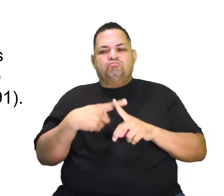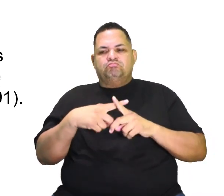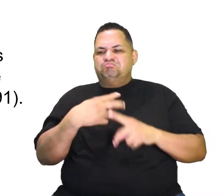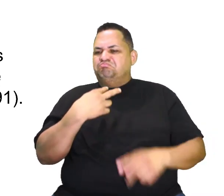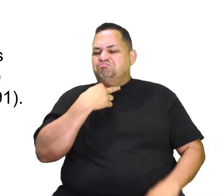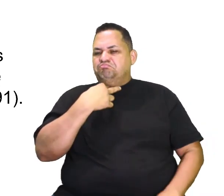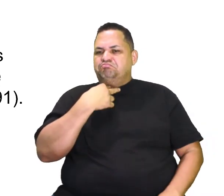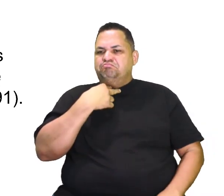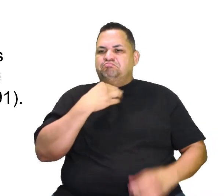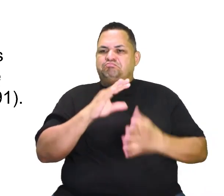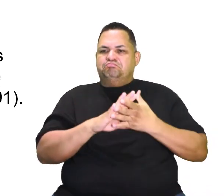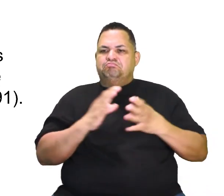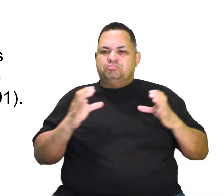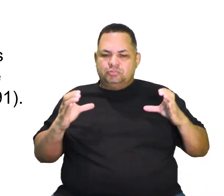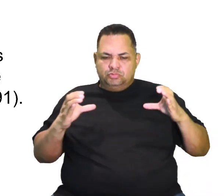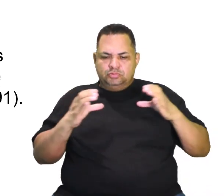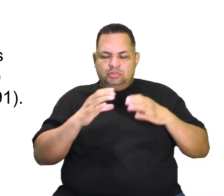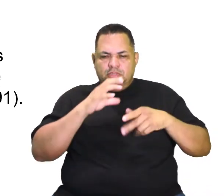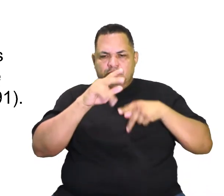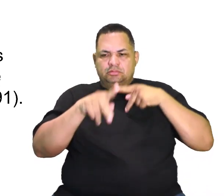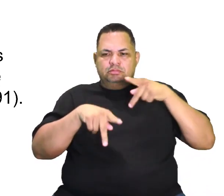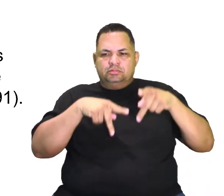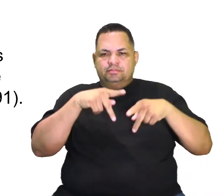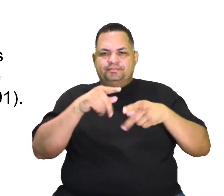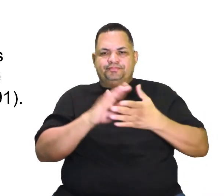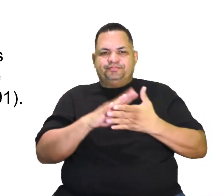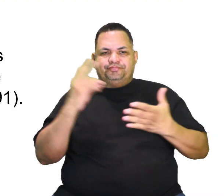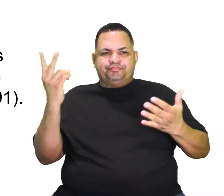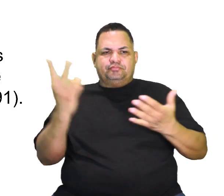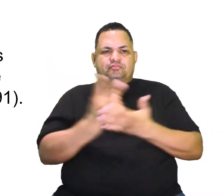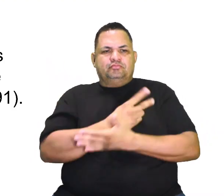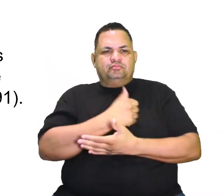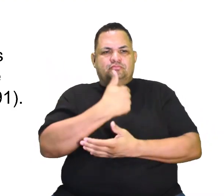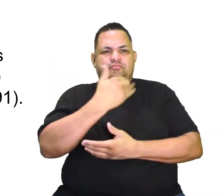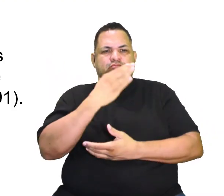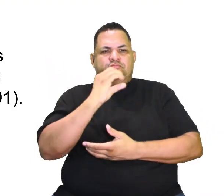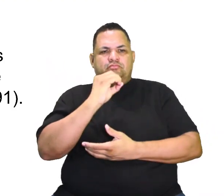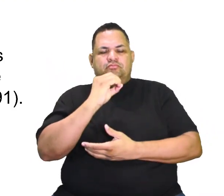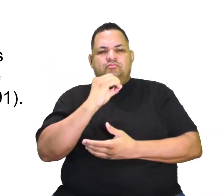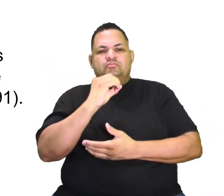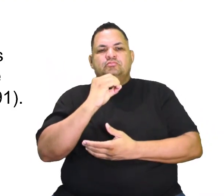aglomerarem. Então, essa festa ela ocorre durante 10 dias,